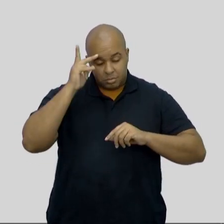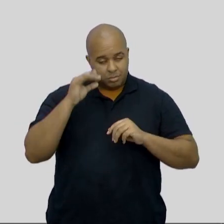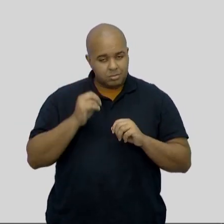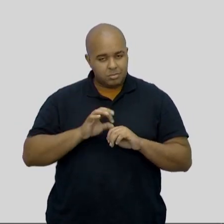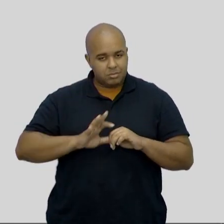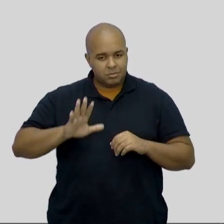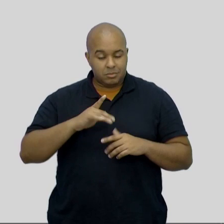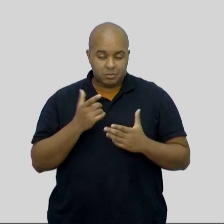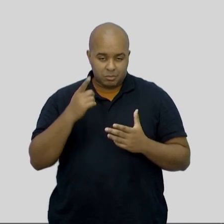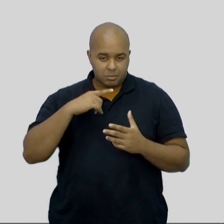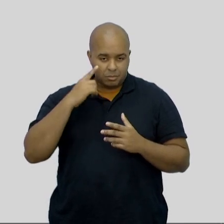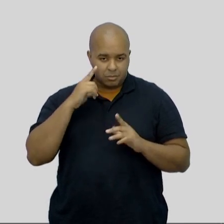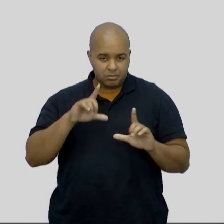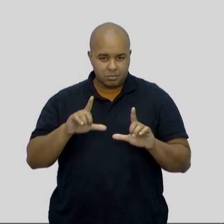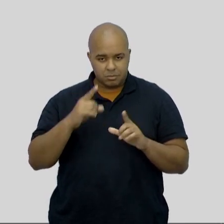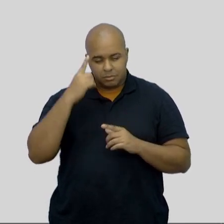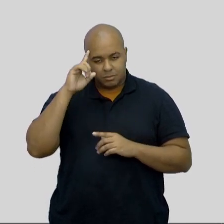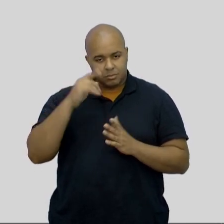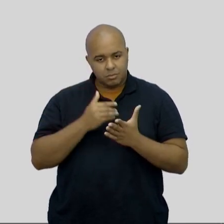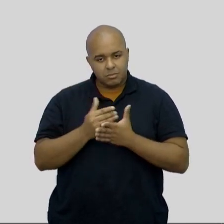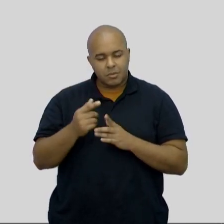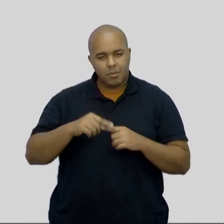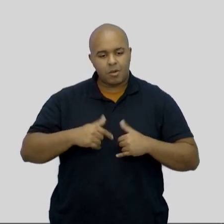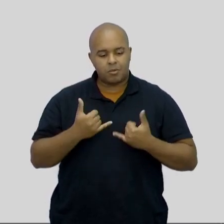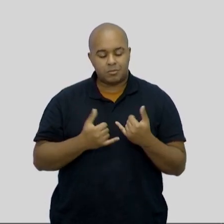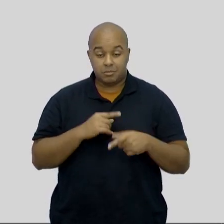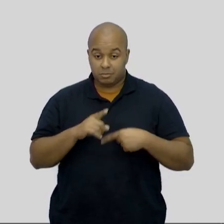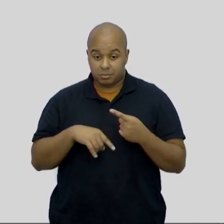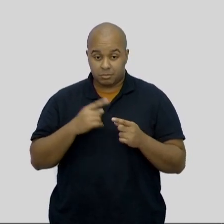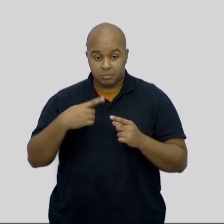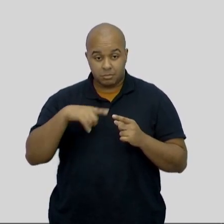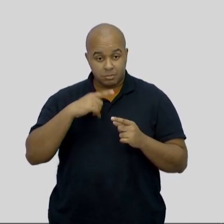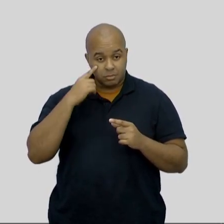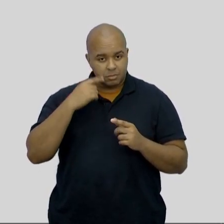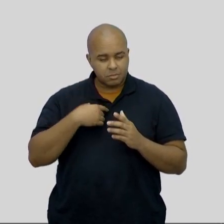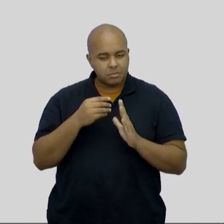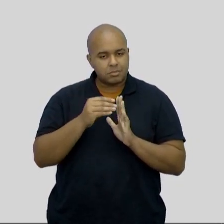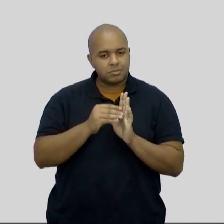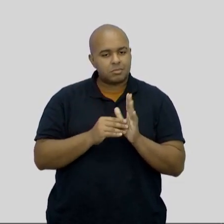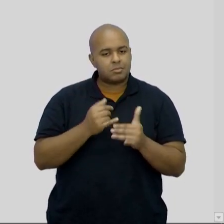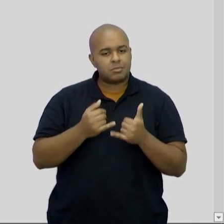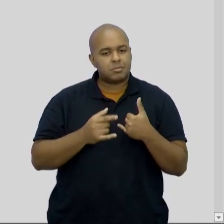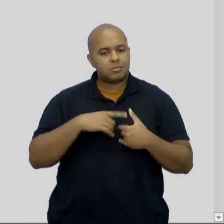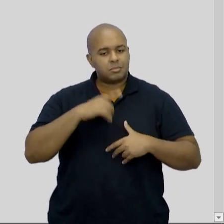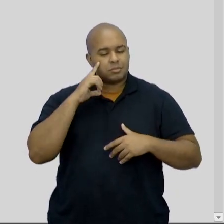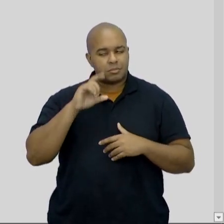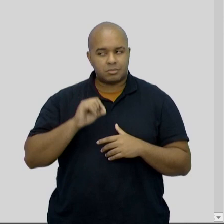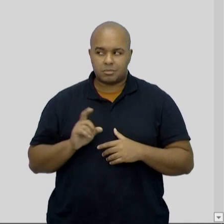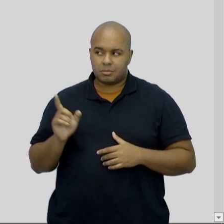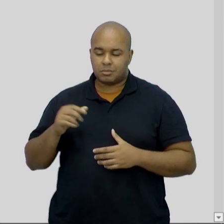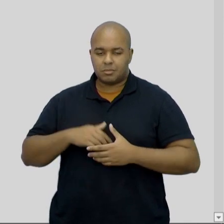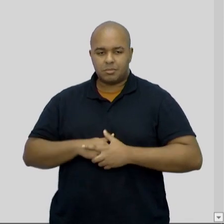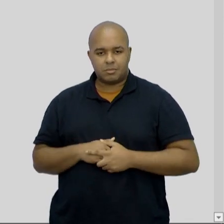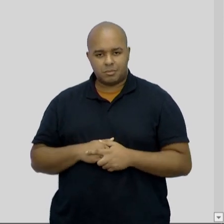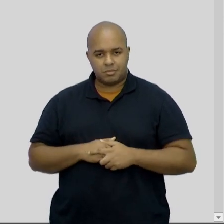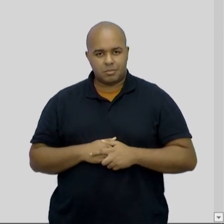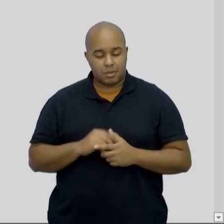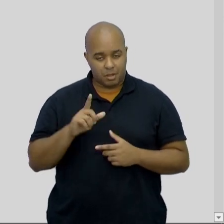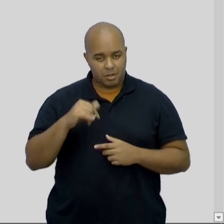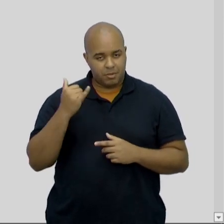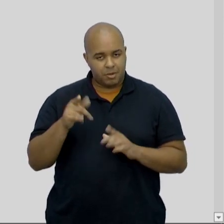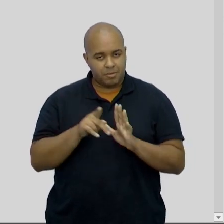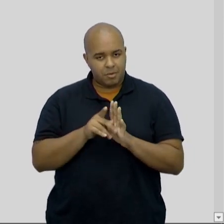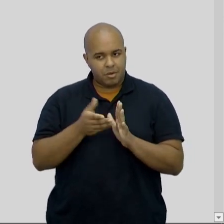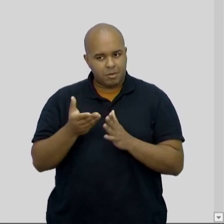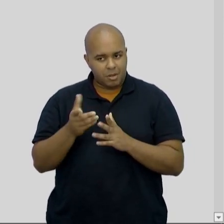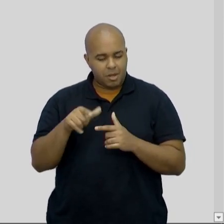civilizações. Então, tá aqui essa ideia primordial do jogo. Depois que a gente tem o conteúdo do jogo, isso aqui é